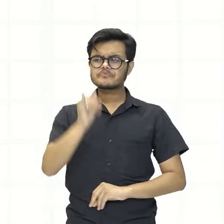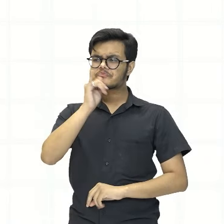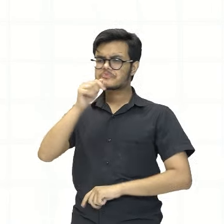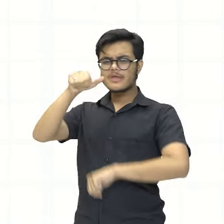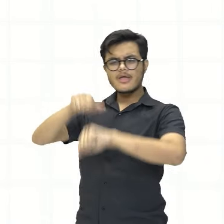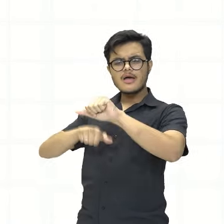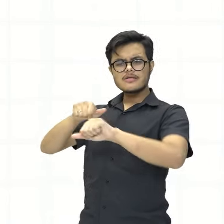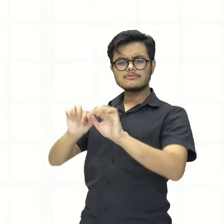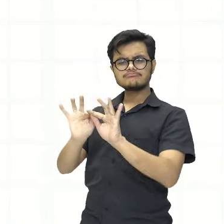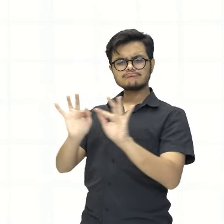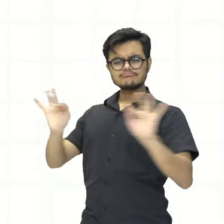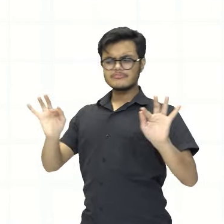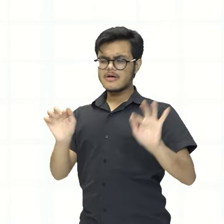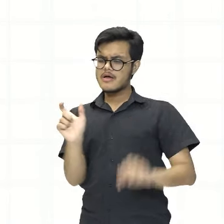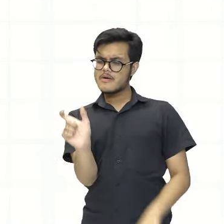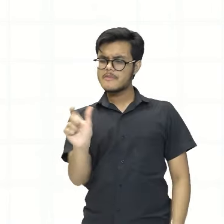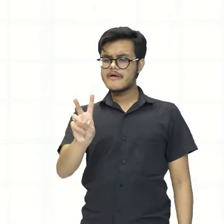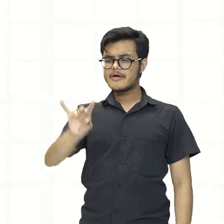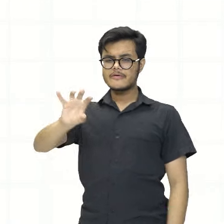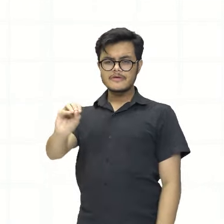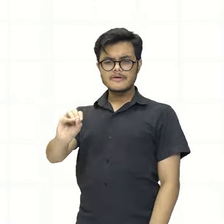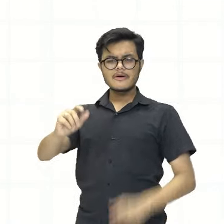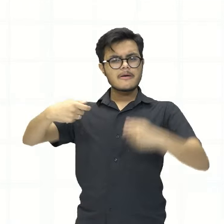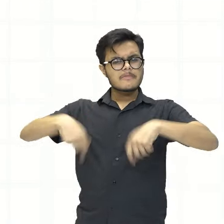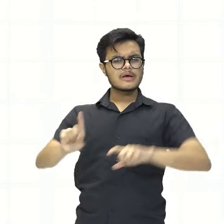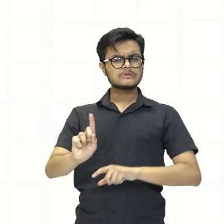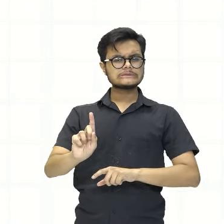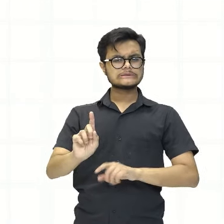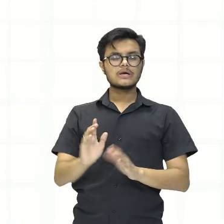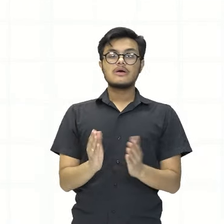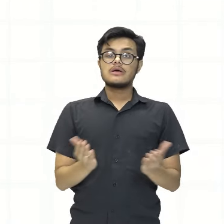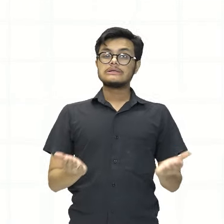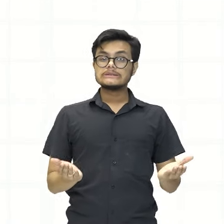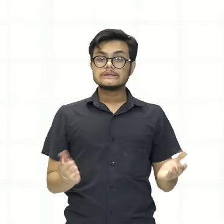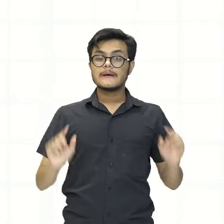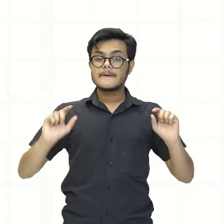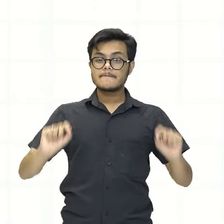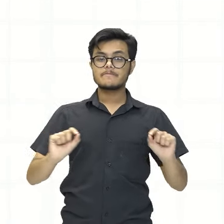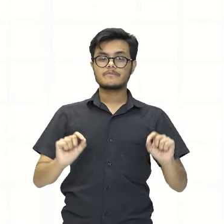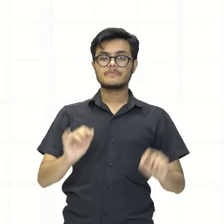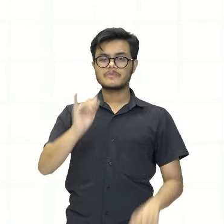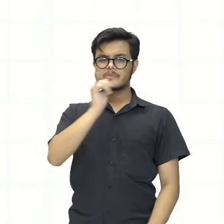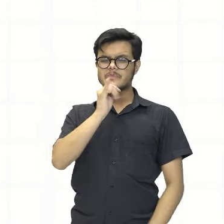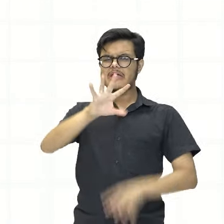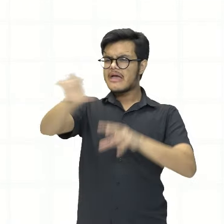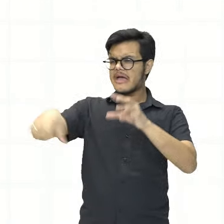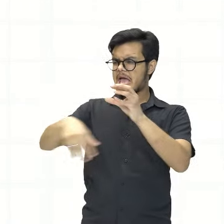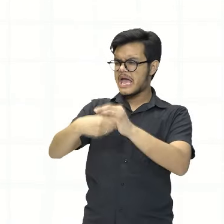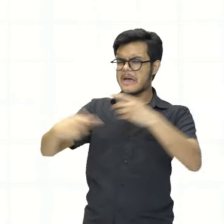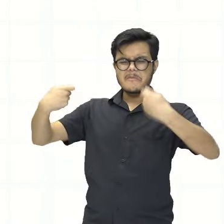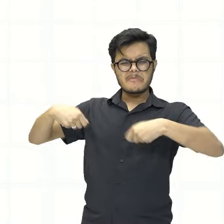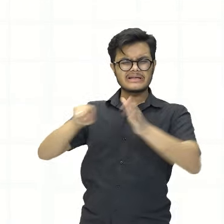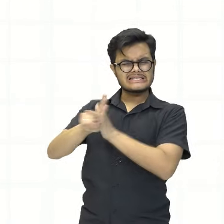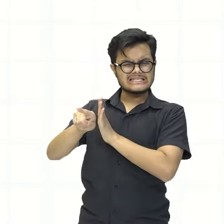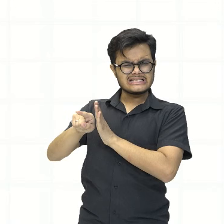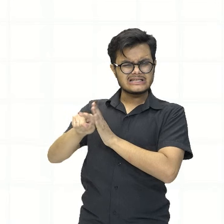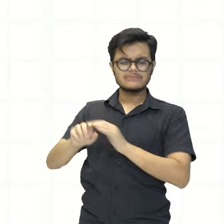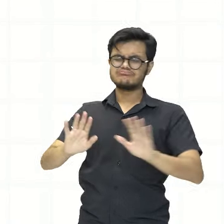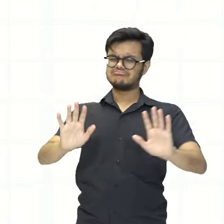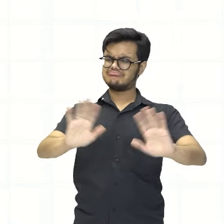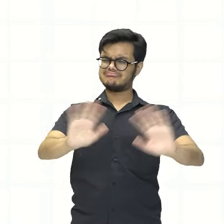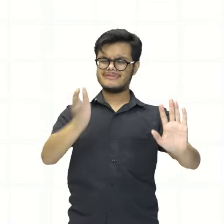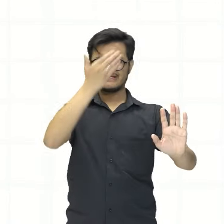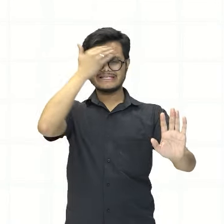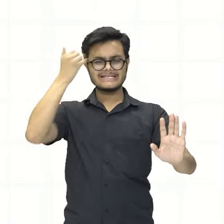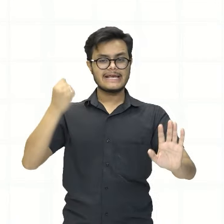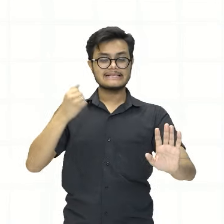já que ele não tem complementação ele não precisa disso também não vamos aqui questionar a respeito de ter ou não preposição porque isso aqui